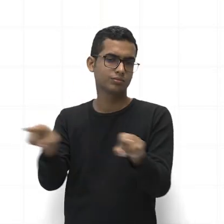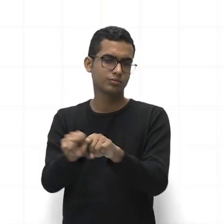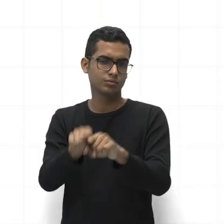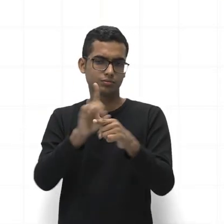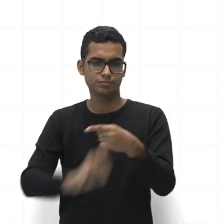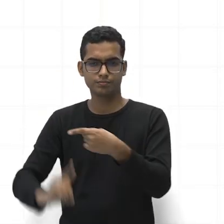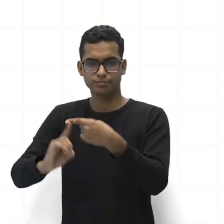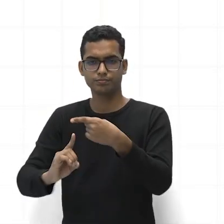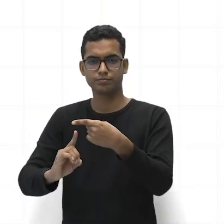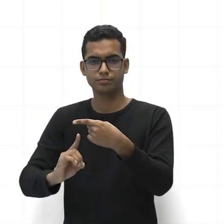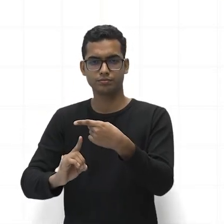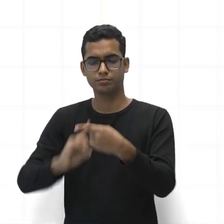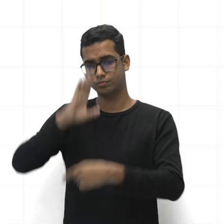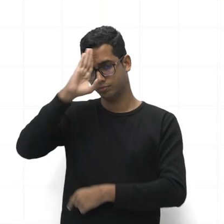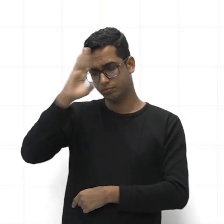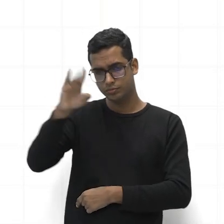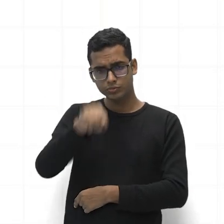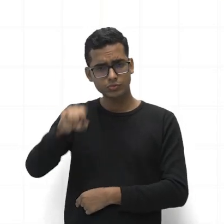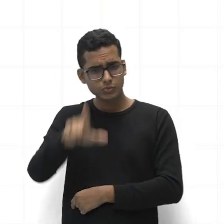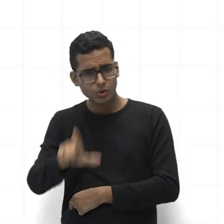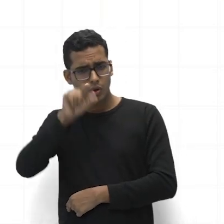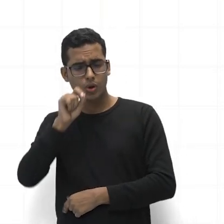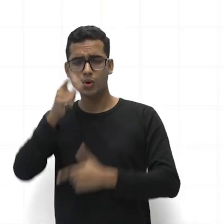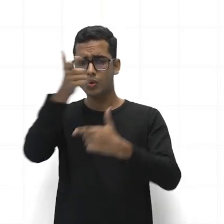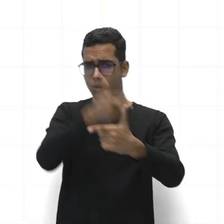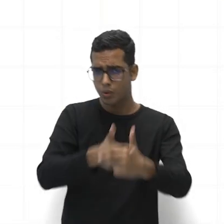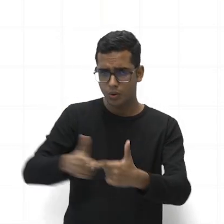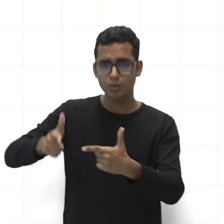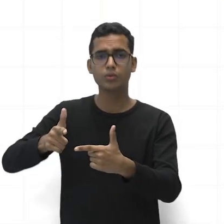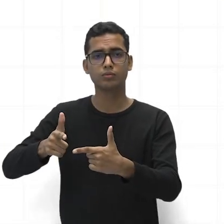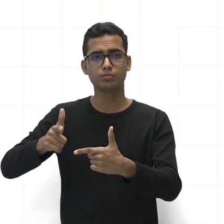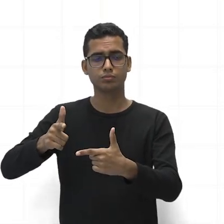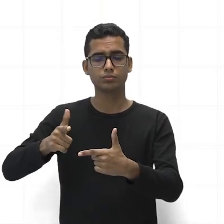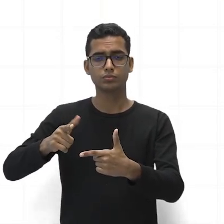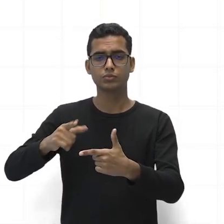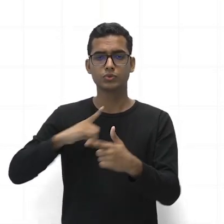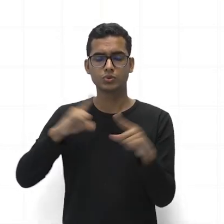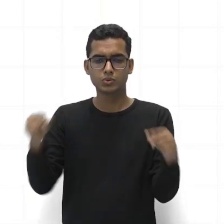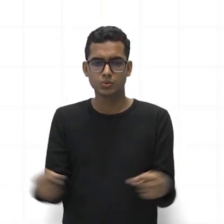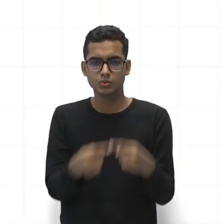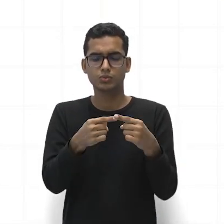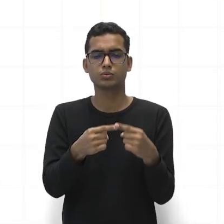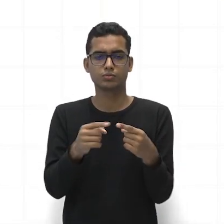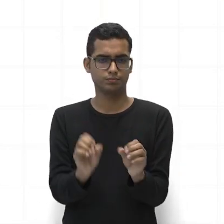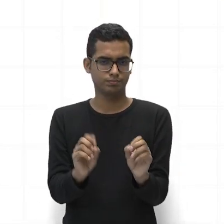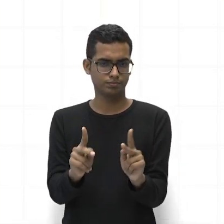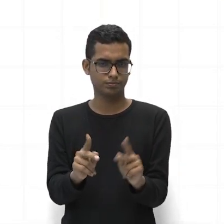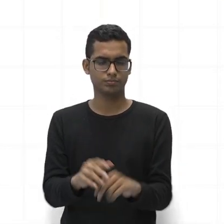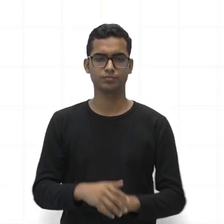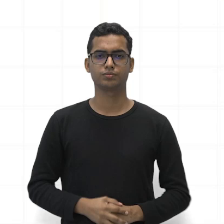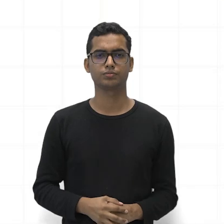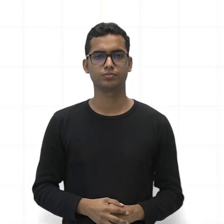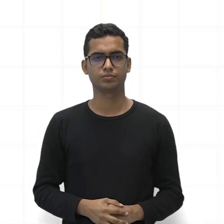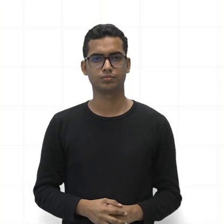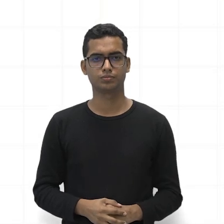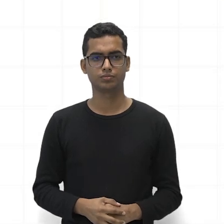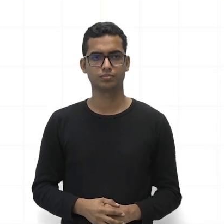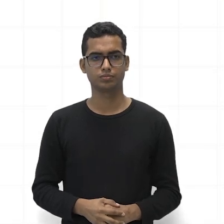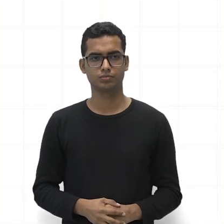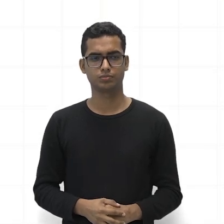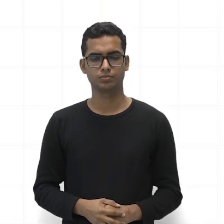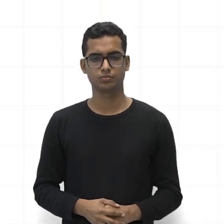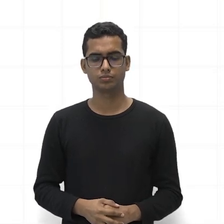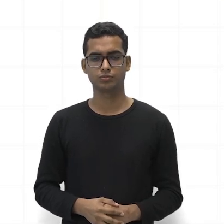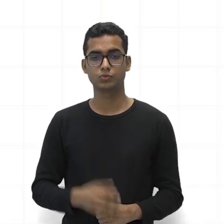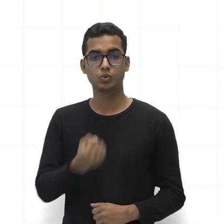De preferência, né, você já escolhe o maior divisor comum entre os dois, tá legal? Maior divisor comum